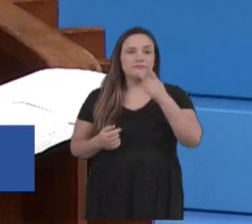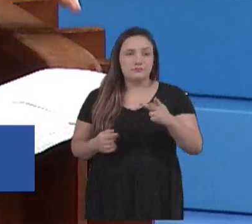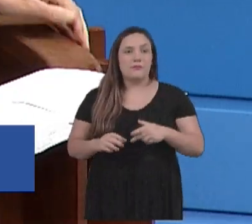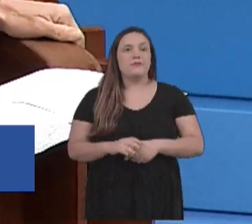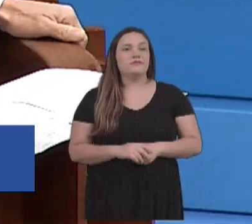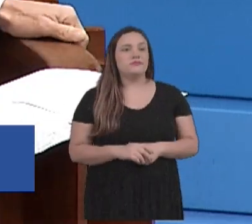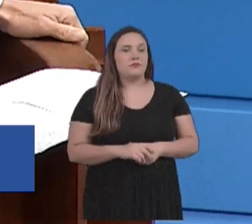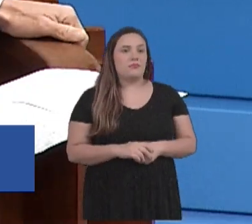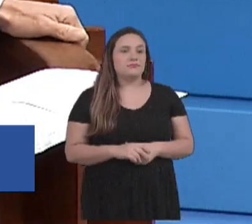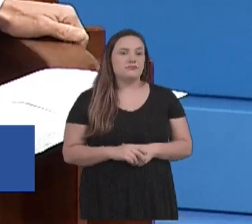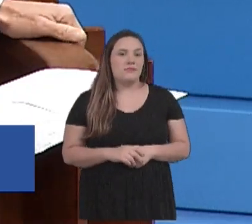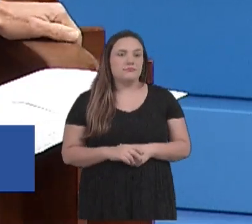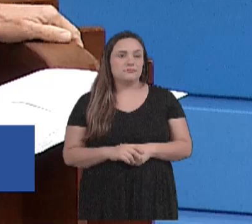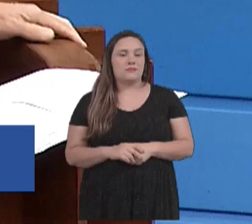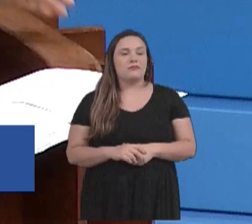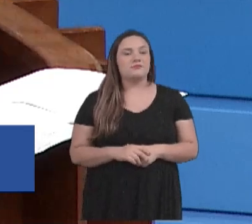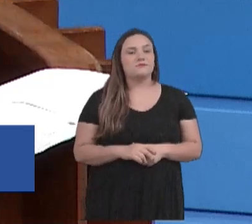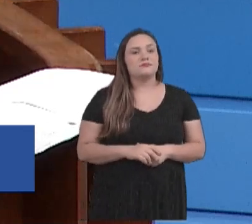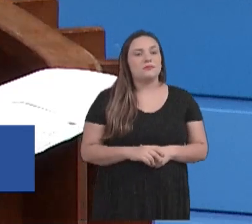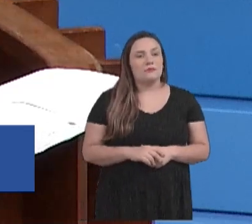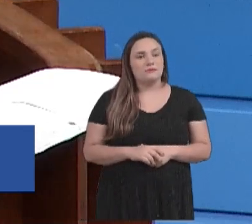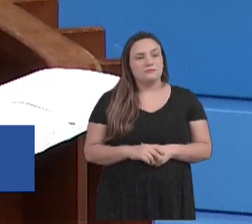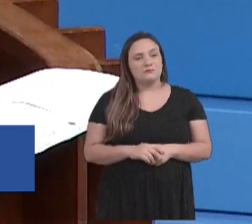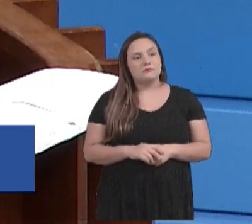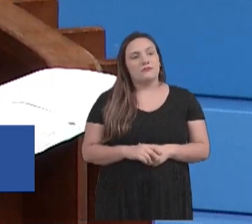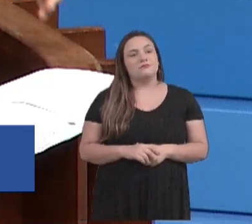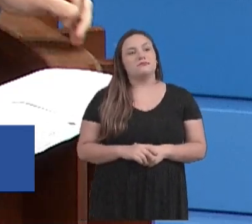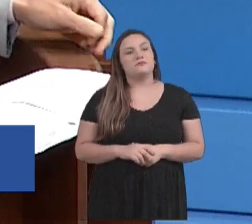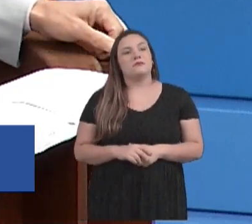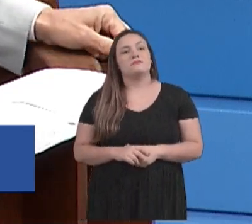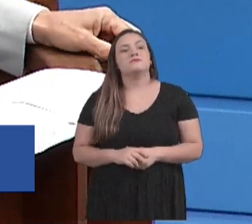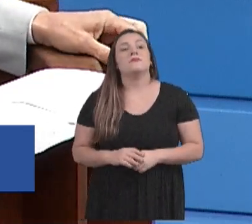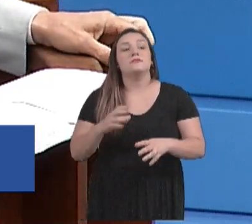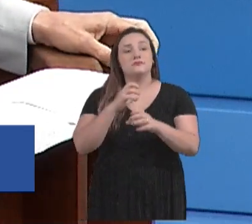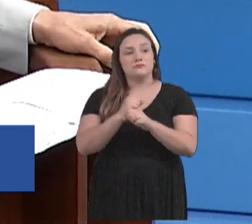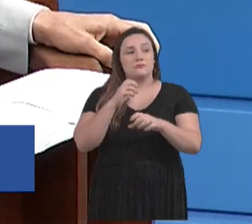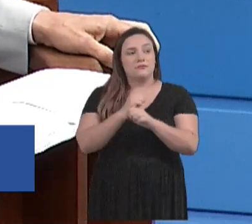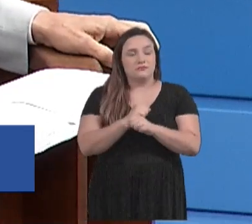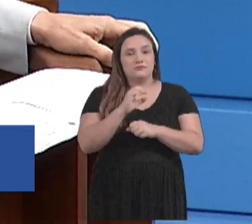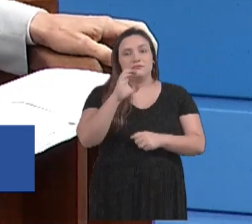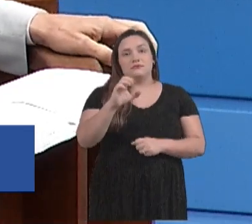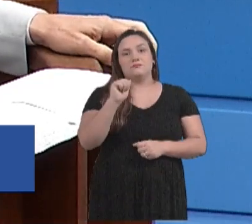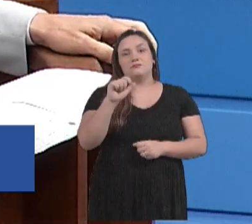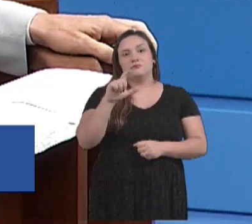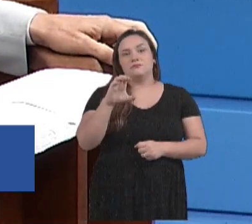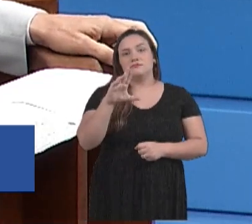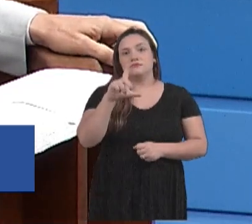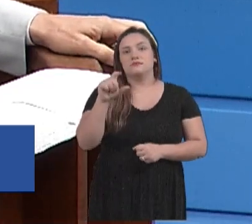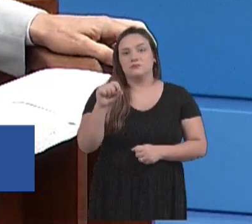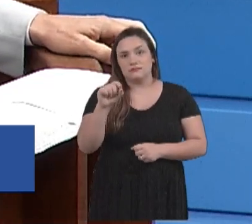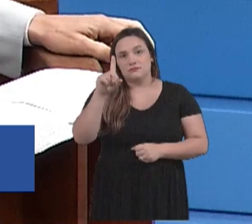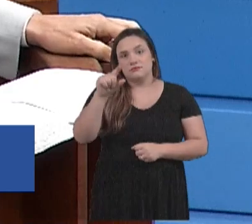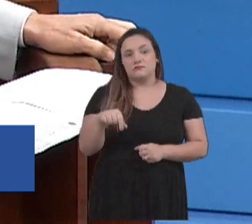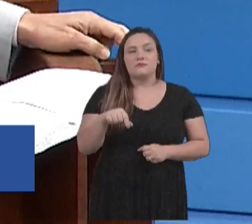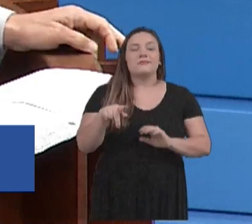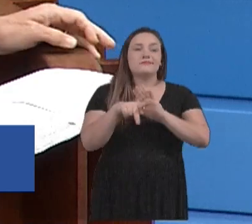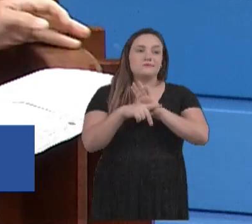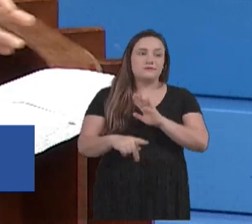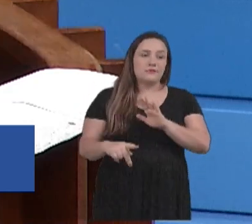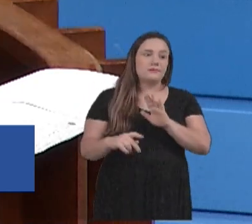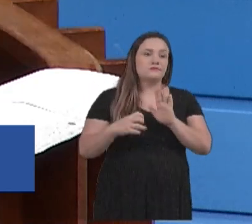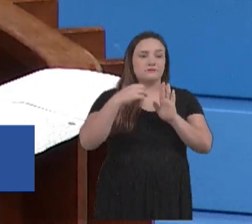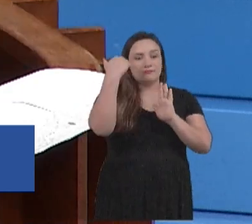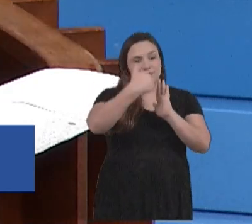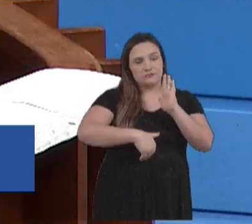de cálculo que antes estava dizendo que era a base de cálculo para a contribuição